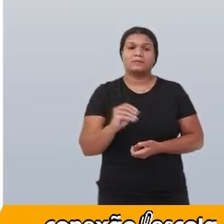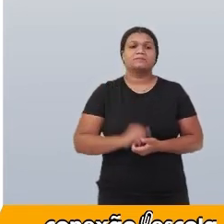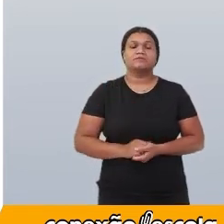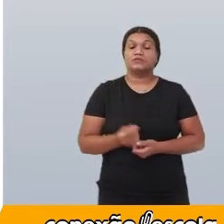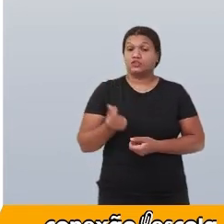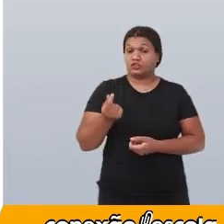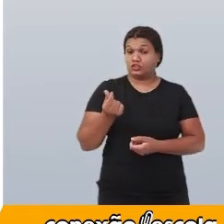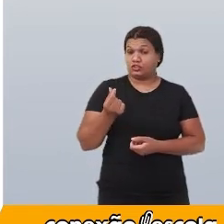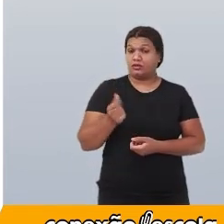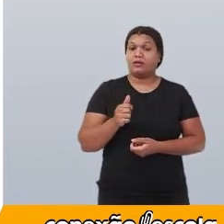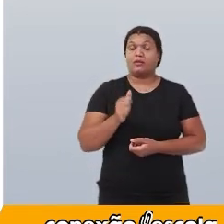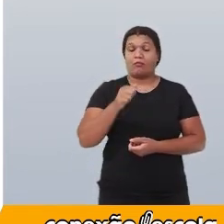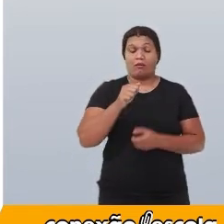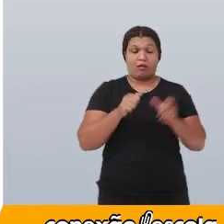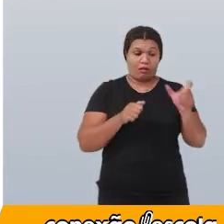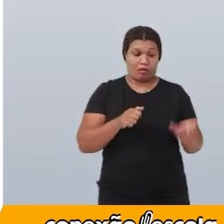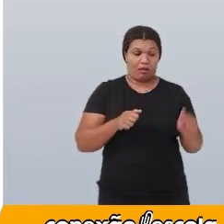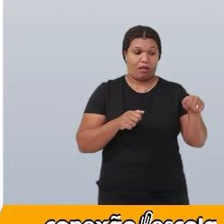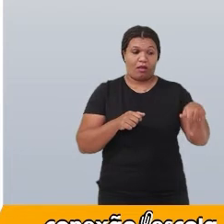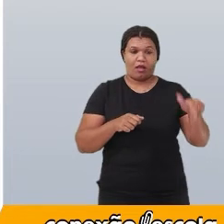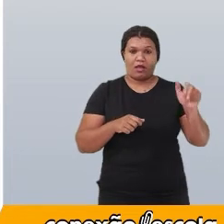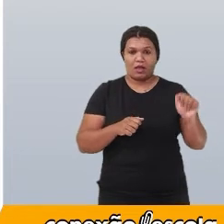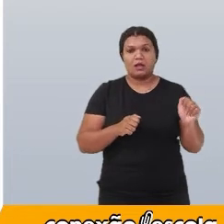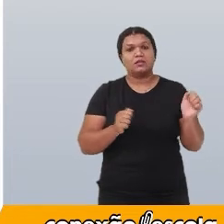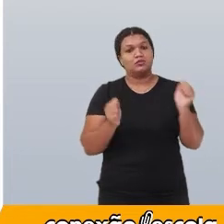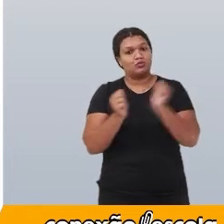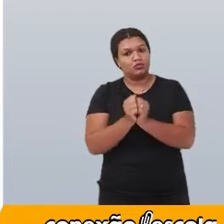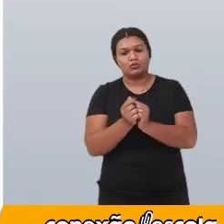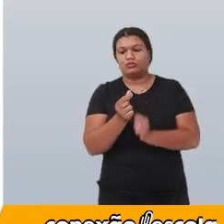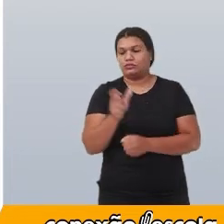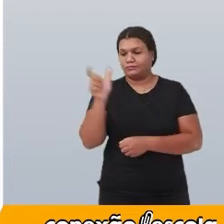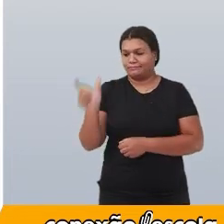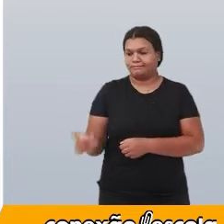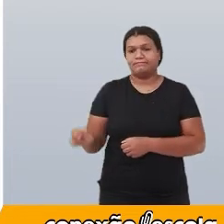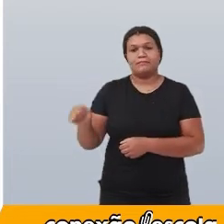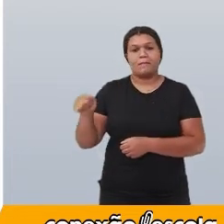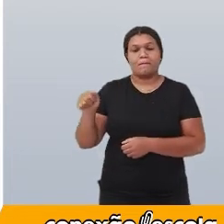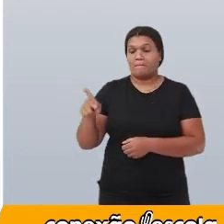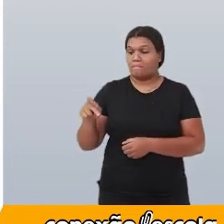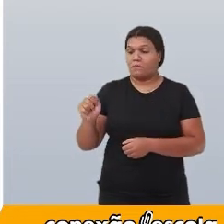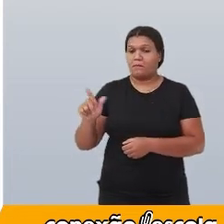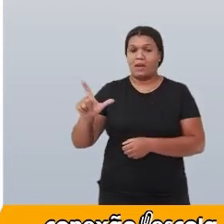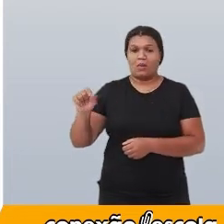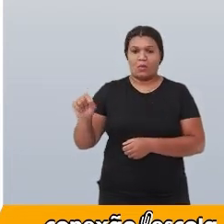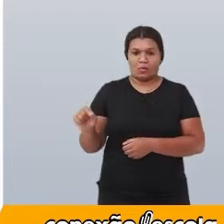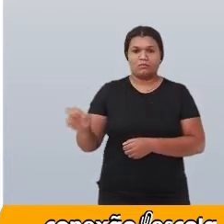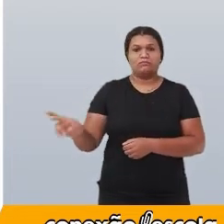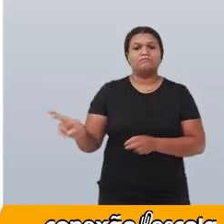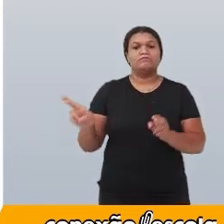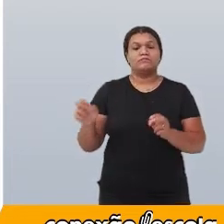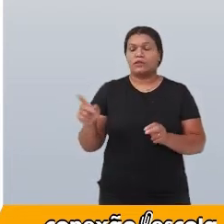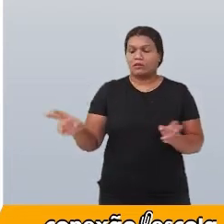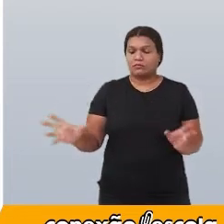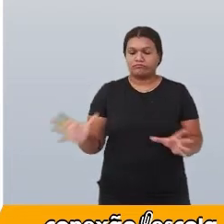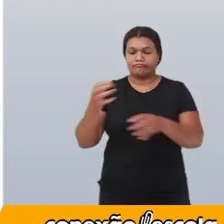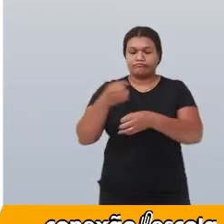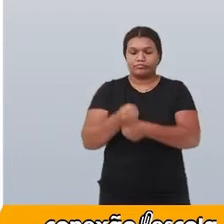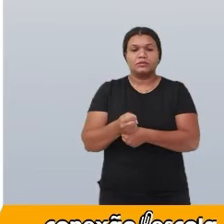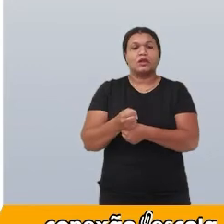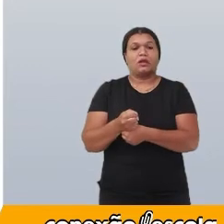o dinheiro que Ana tem junto ao dinheiro de Paulo, me dando o resultado de